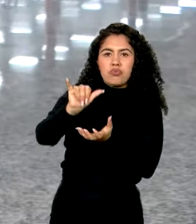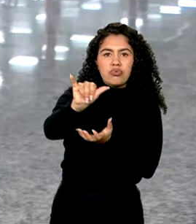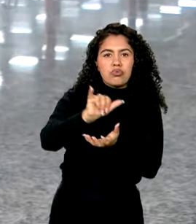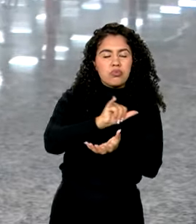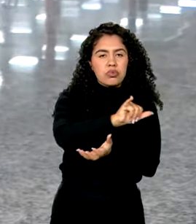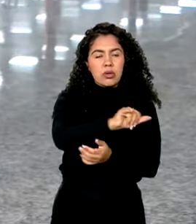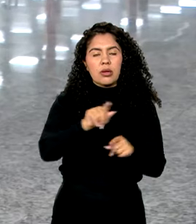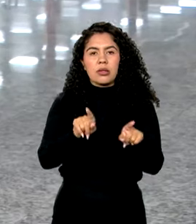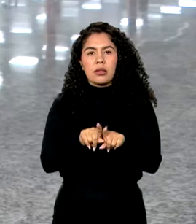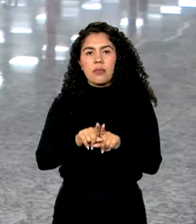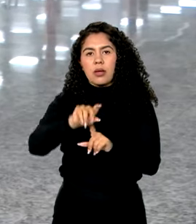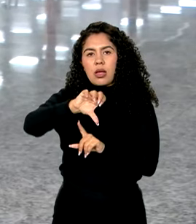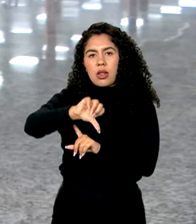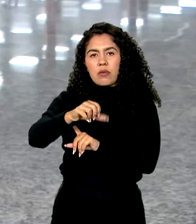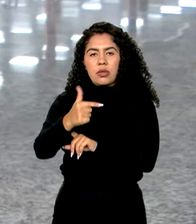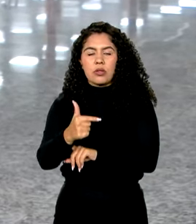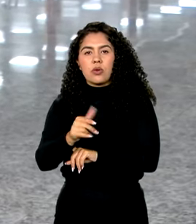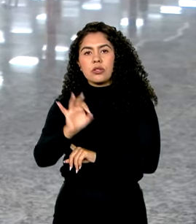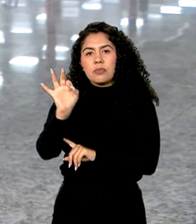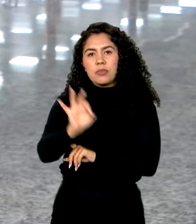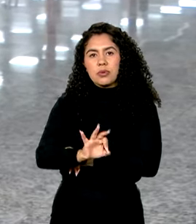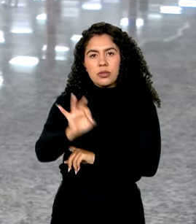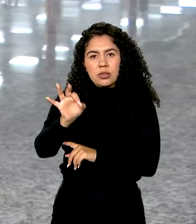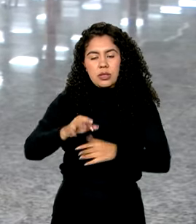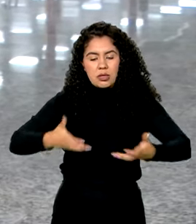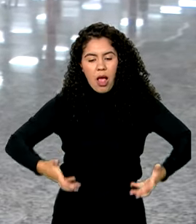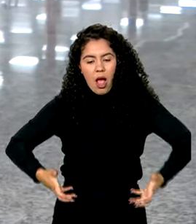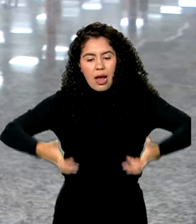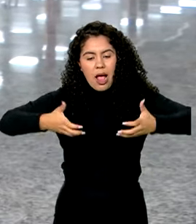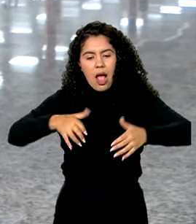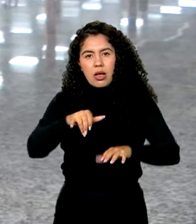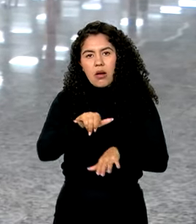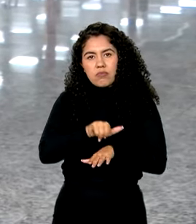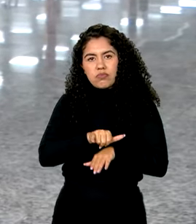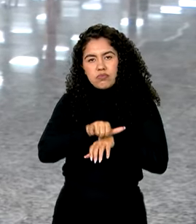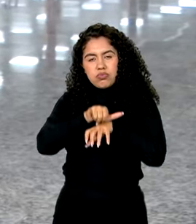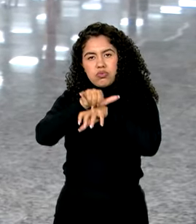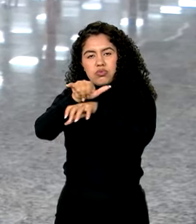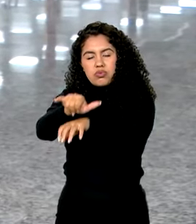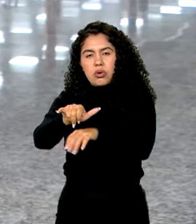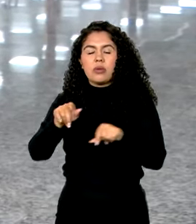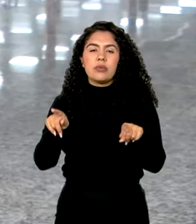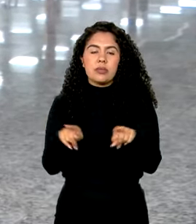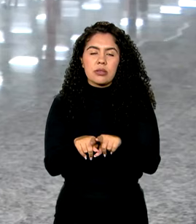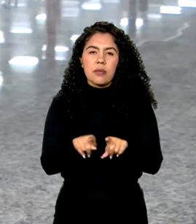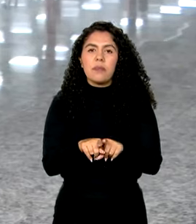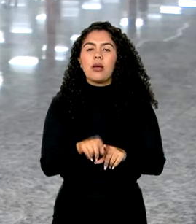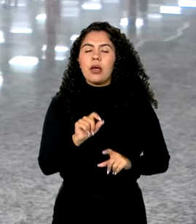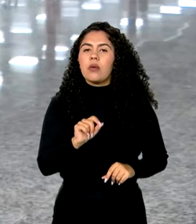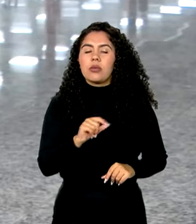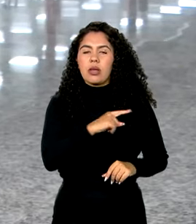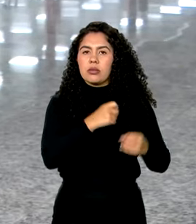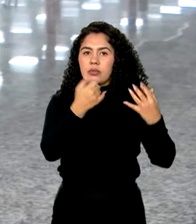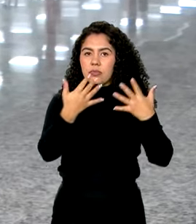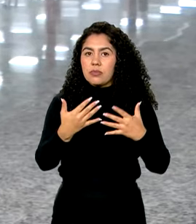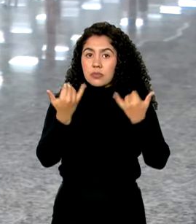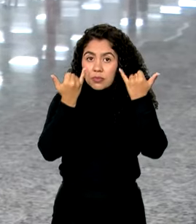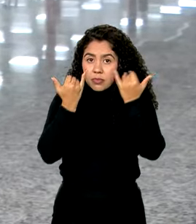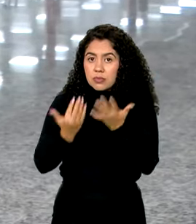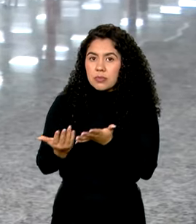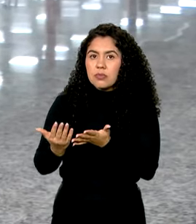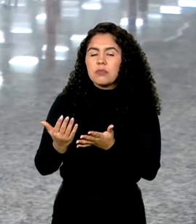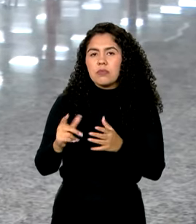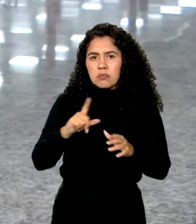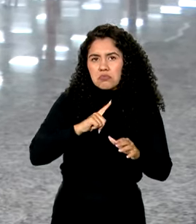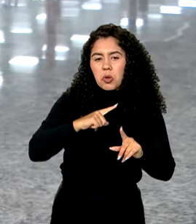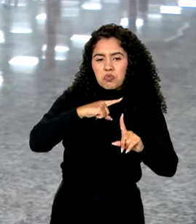de carga aérea transportada. De acordo com o governo, a parceria com os agentes privados tem gerado dados